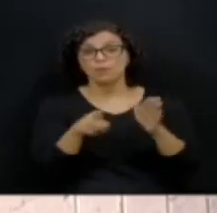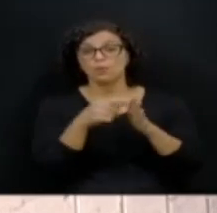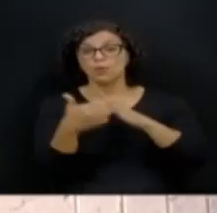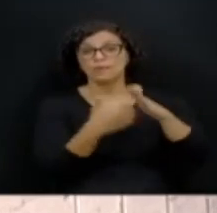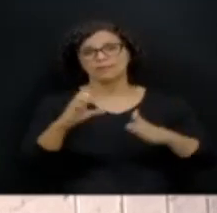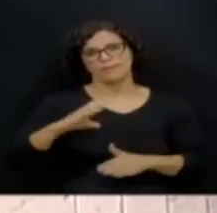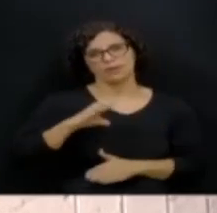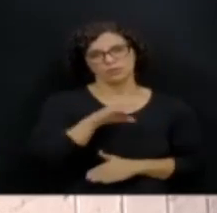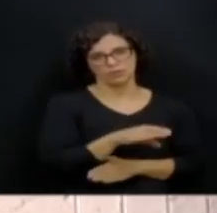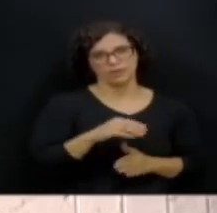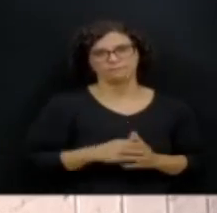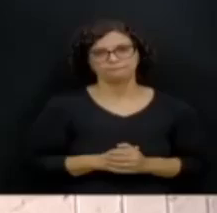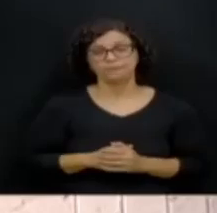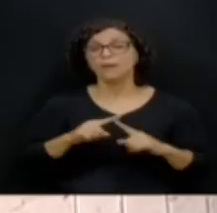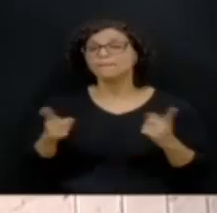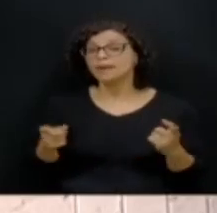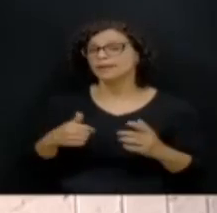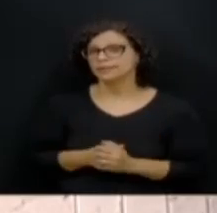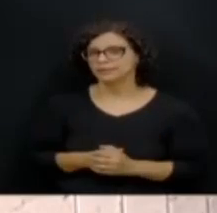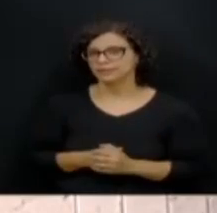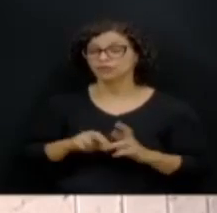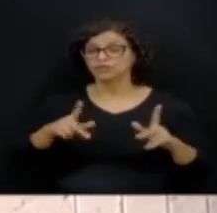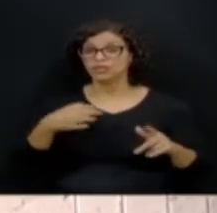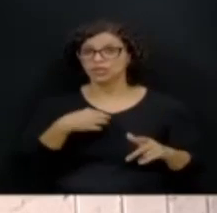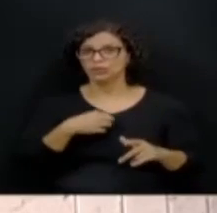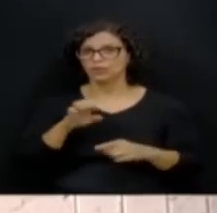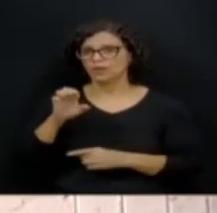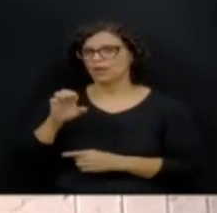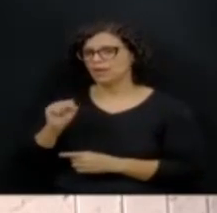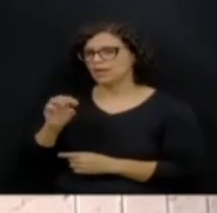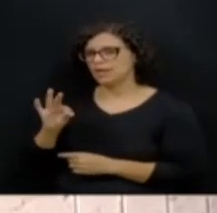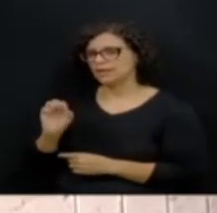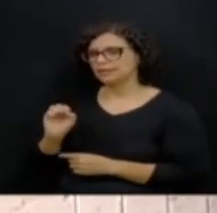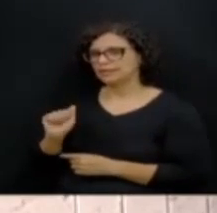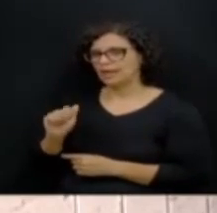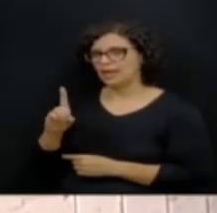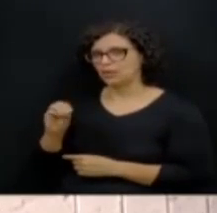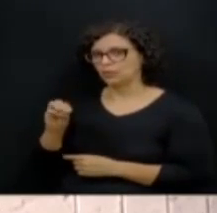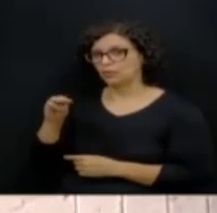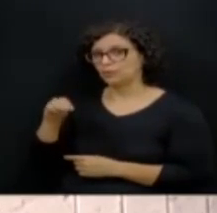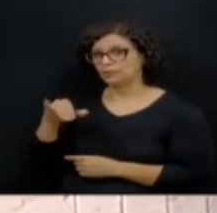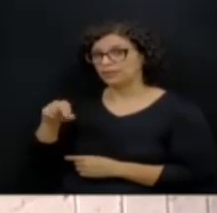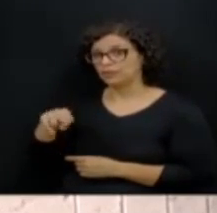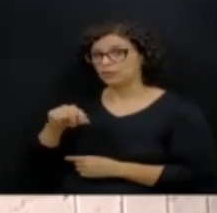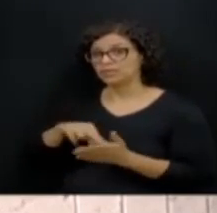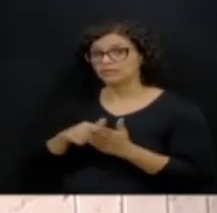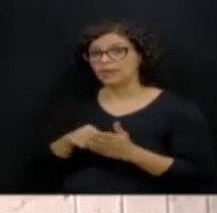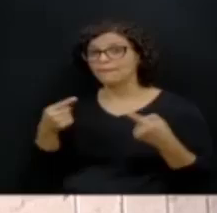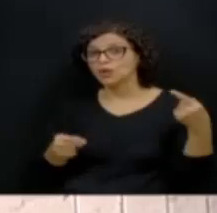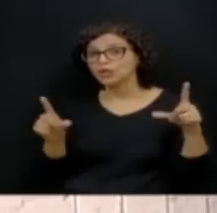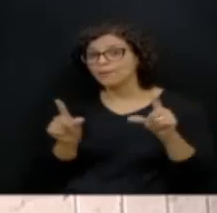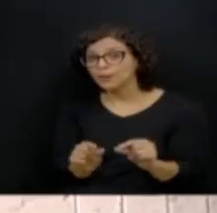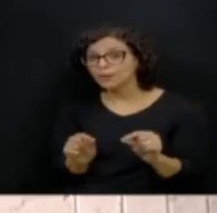privadas. A diferença entre Estado mínimo e Estado mínimo de políticas públicas para a sociedade